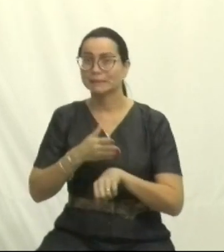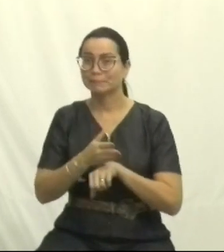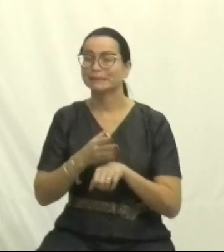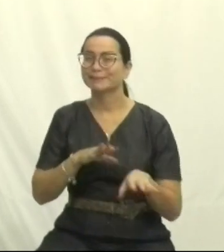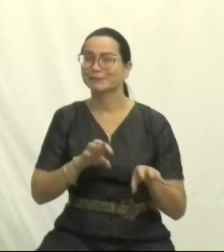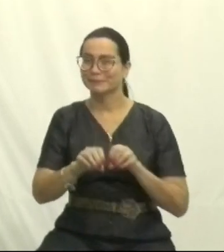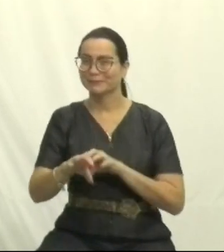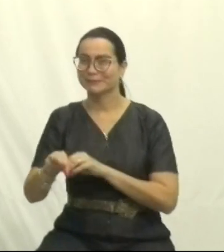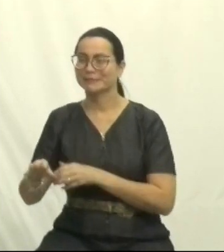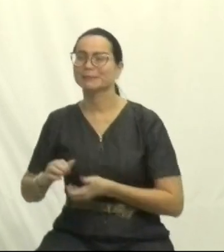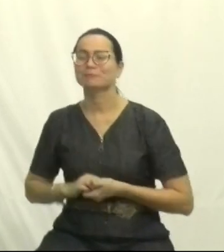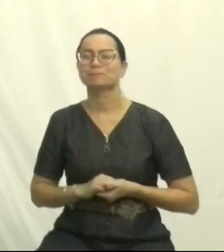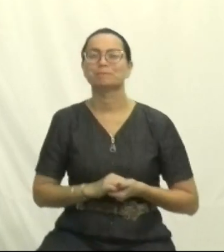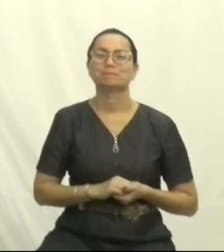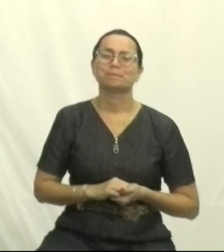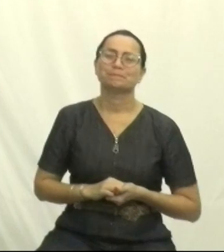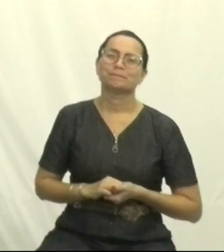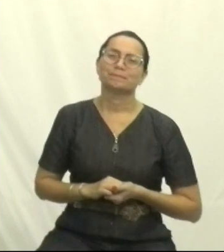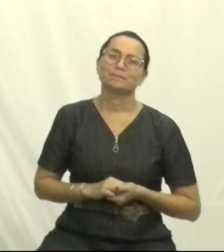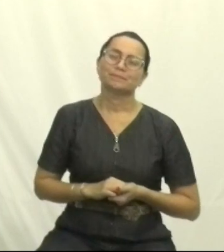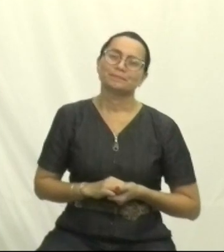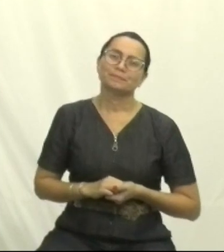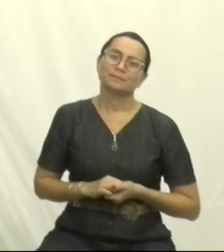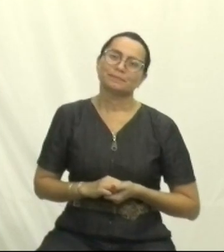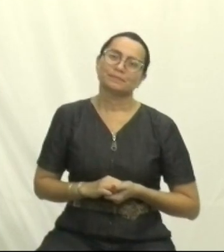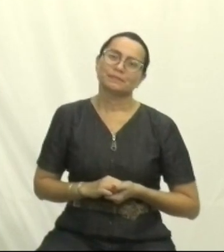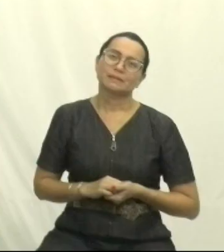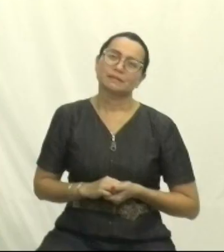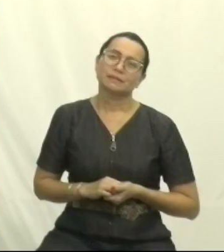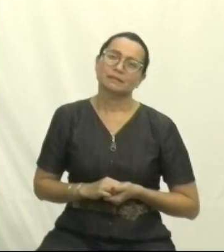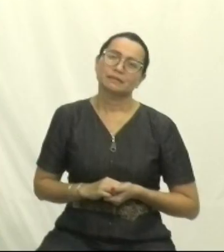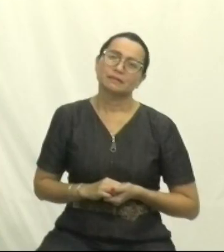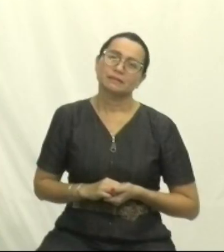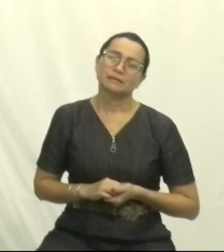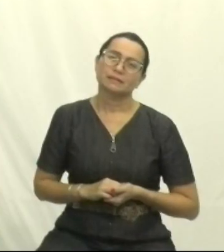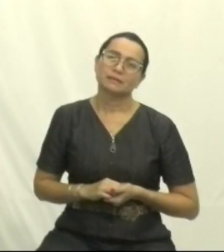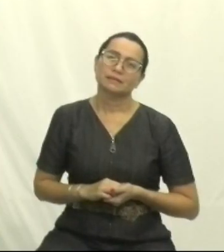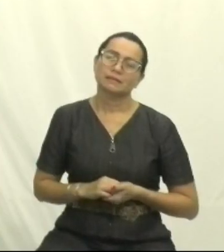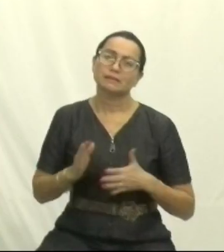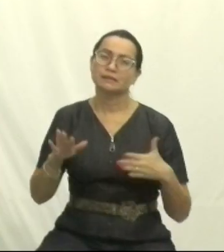plantada agora, talvez lá na frente, gere um fruto muito importante, né? E eu costumo